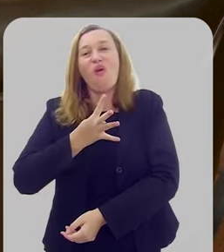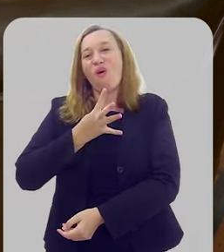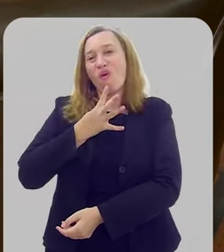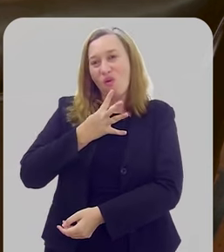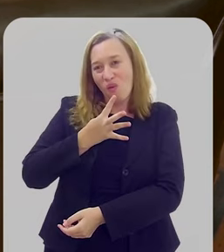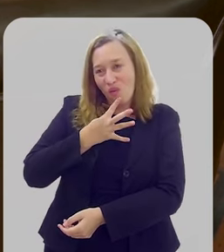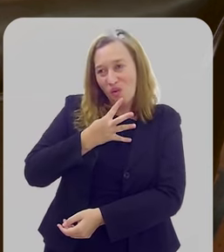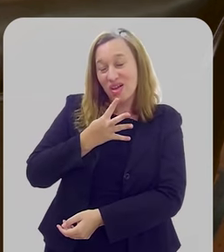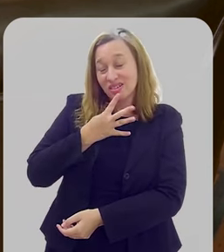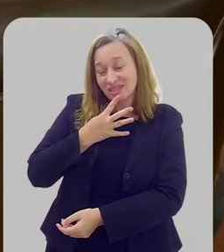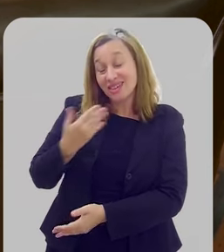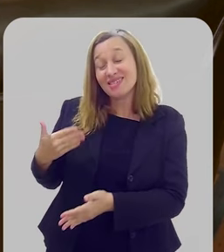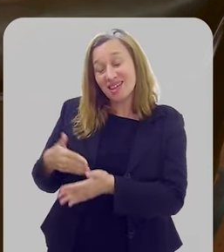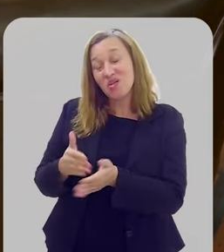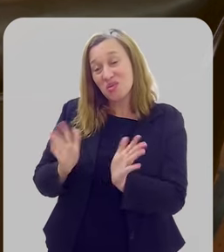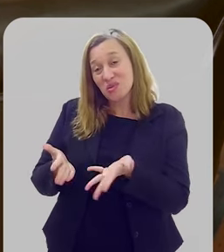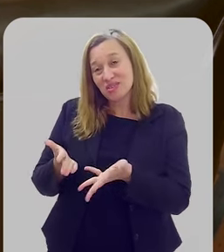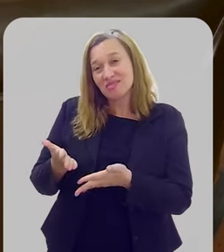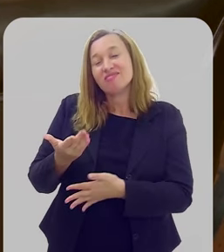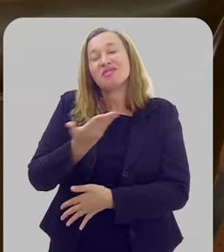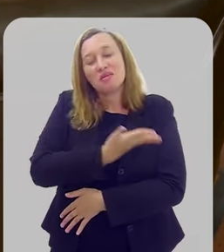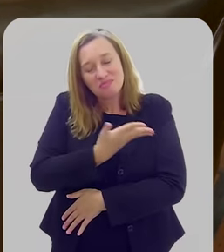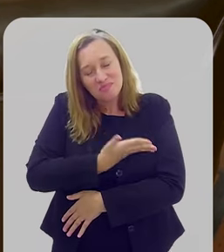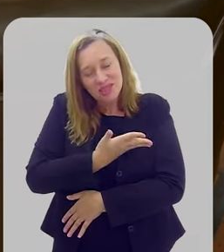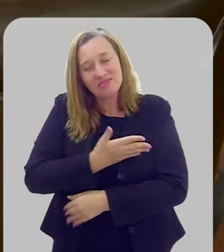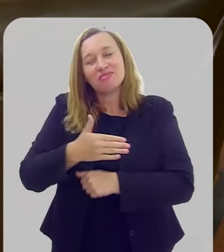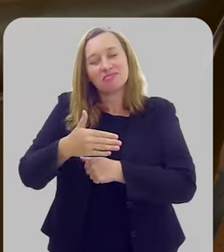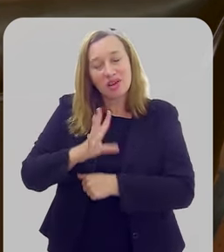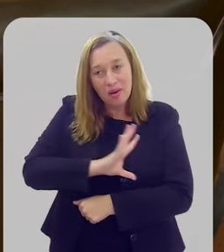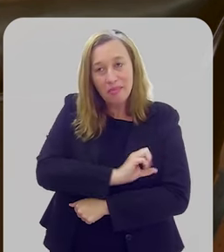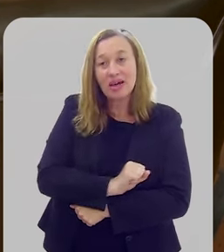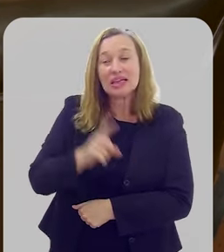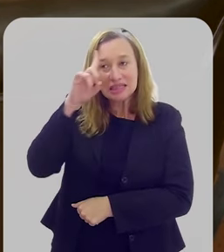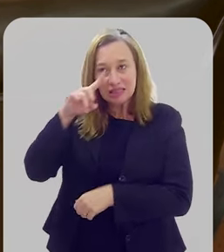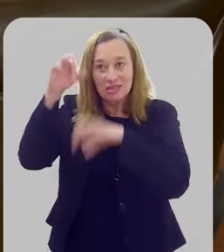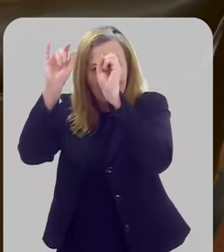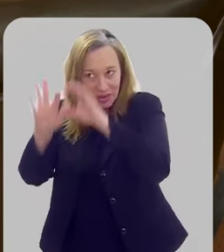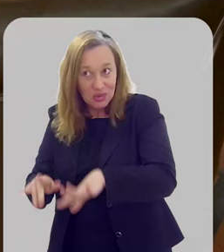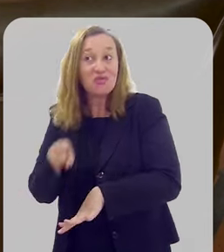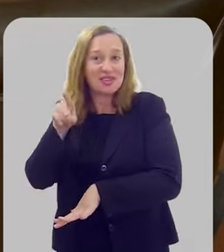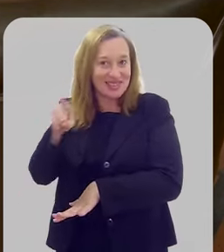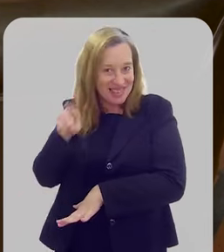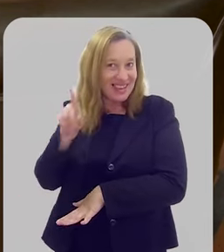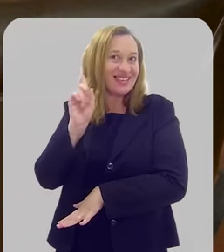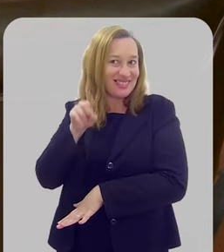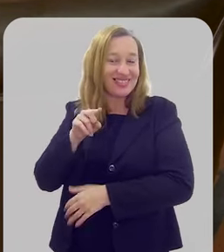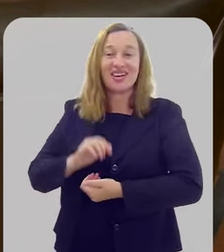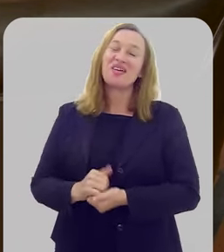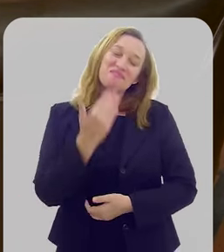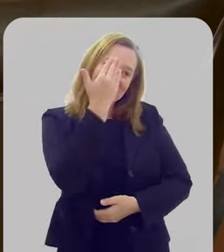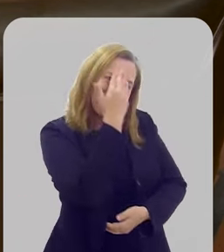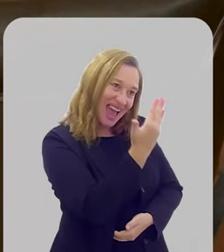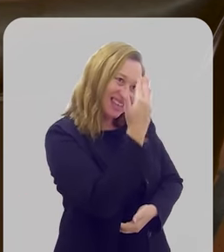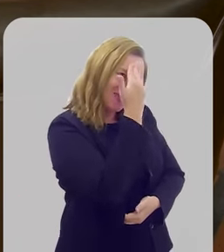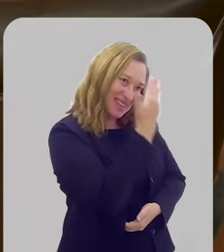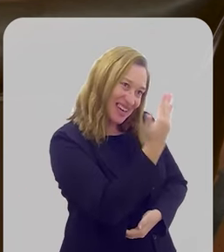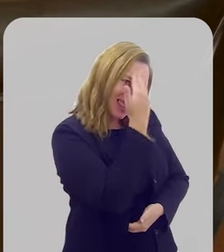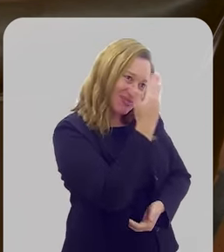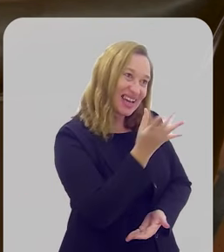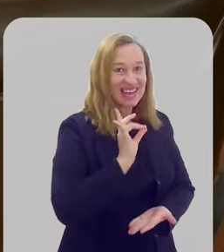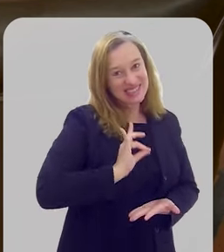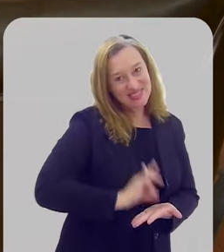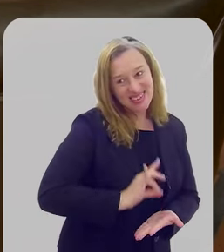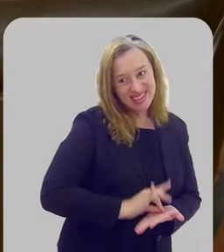história minha trajetória até aqui né um grande amigo muito querido Deus te abençoe e você é muito grande viu Muito obrigado filha